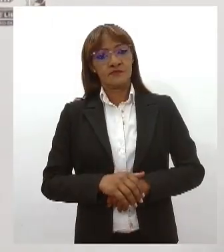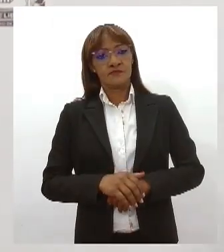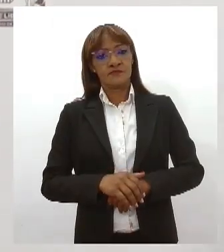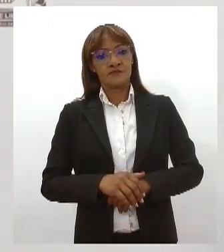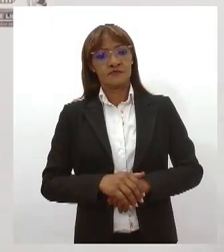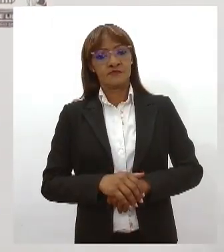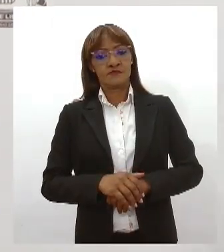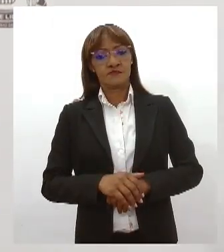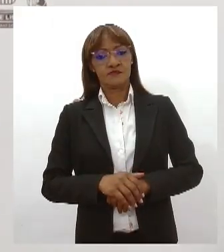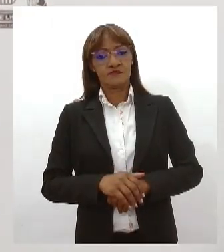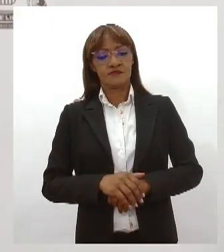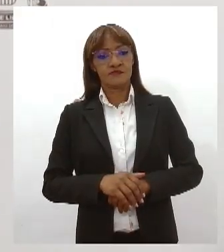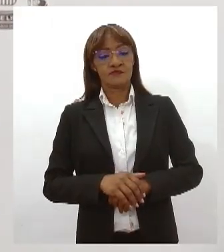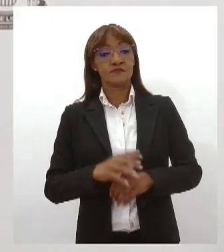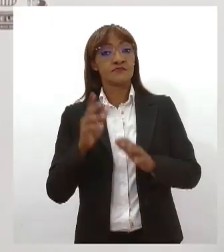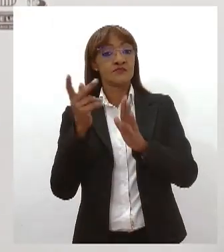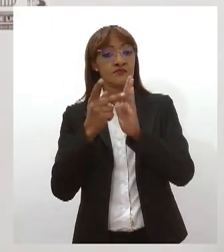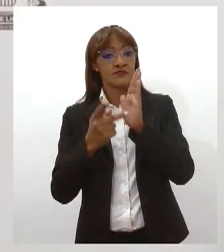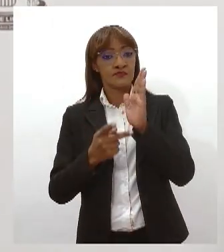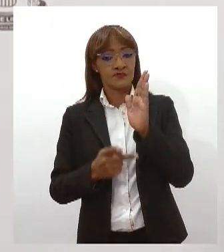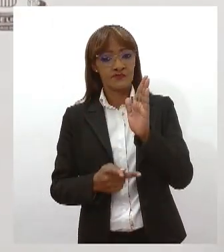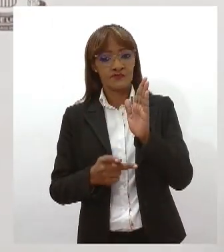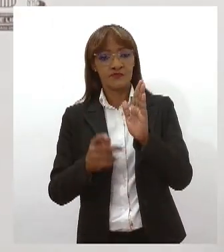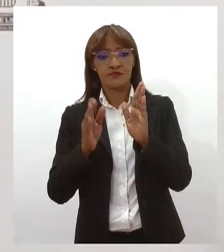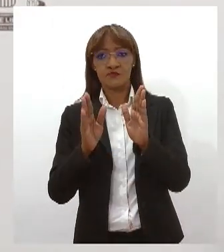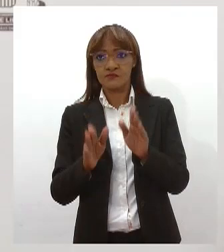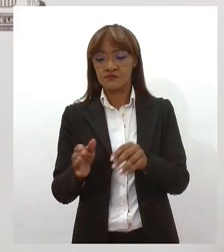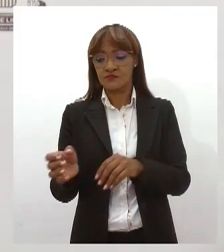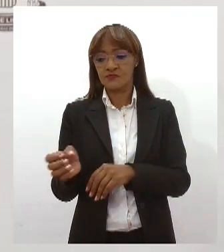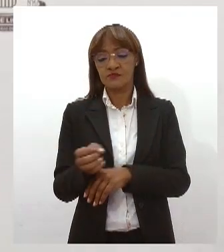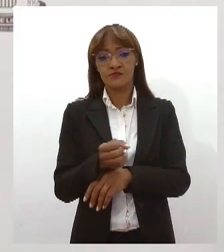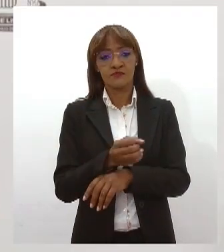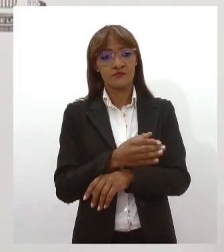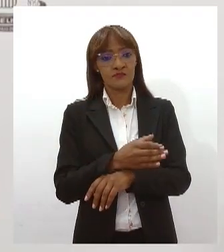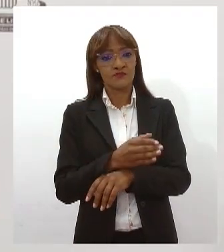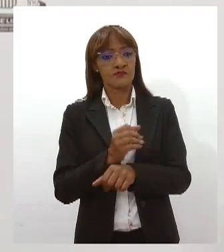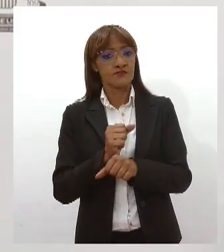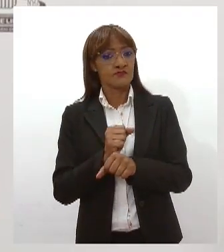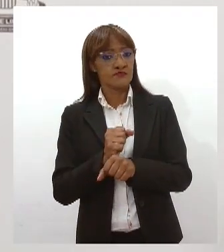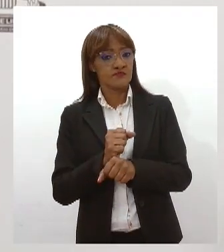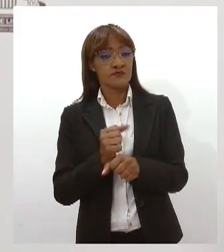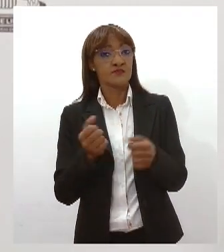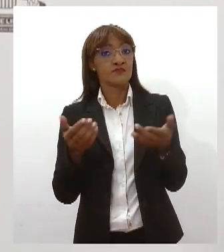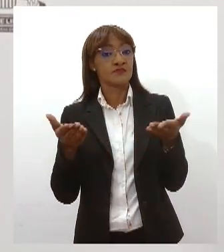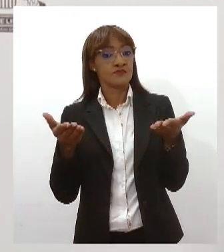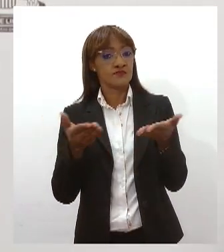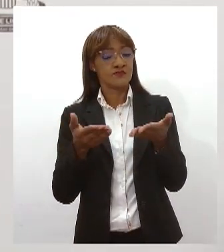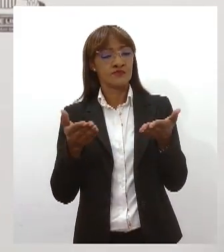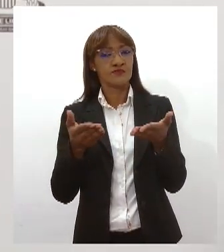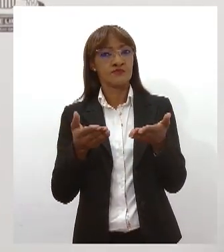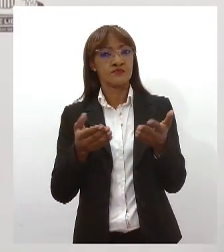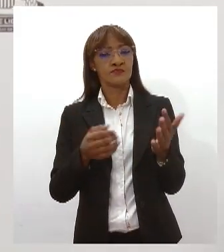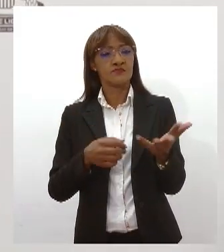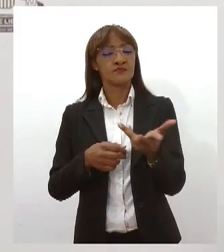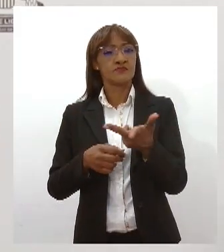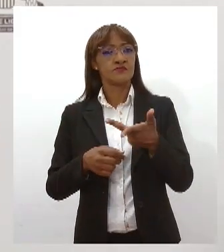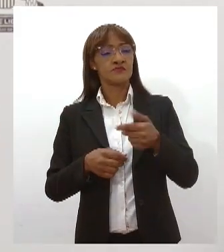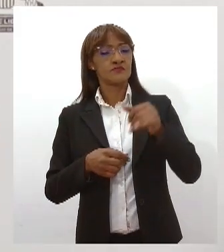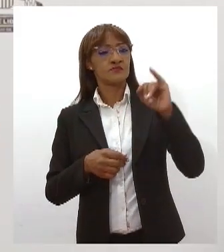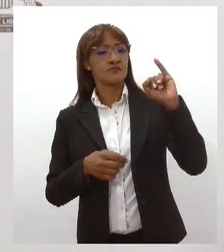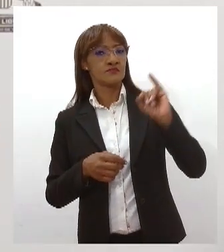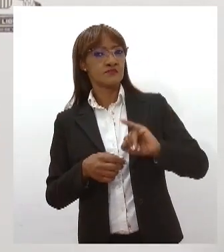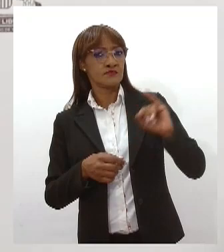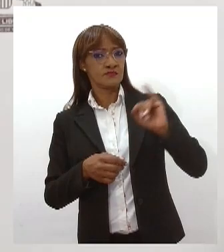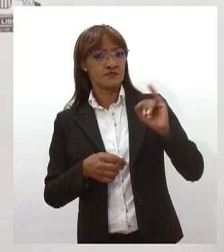Um projeto que é inovador e que acaba sendo levado de uma forma muito interessante por parte da Secretaria do